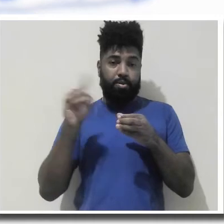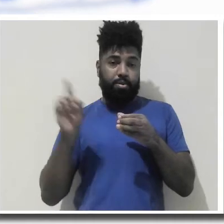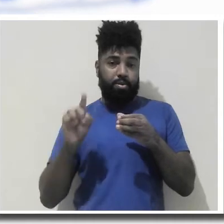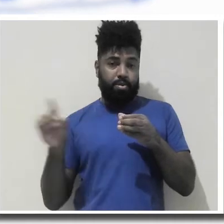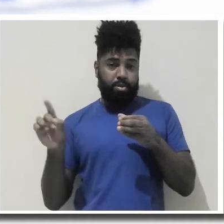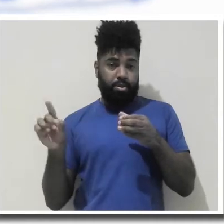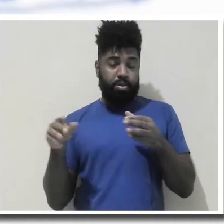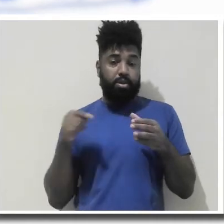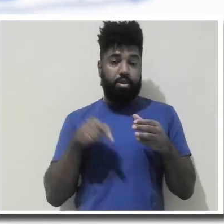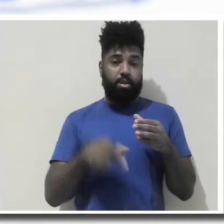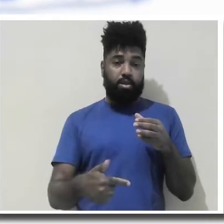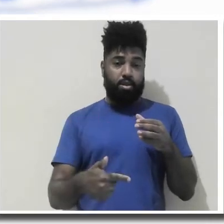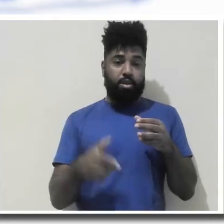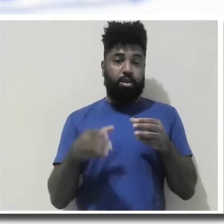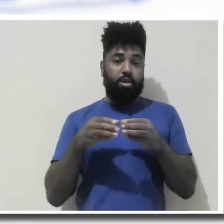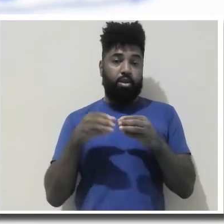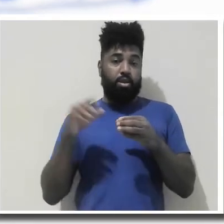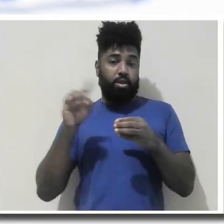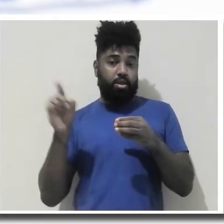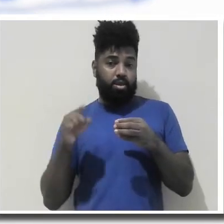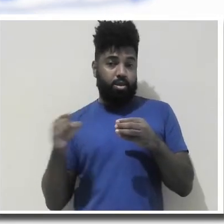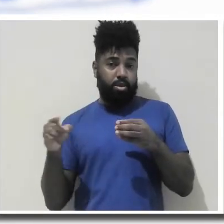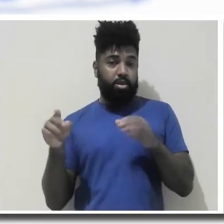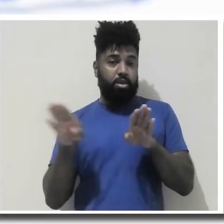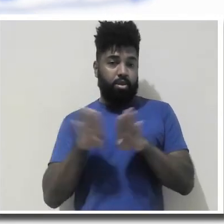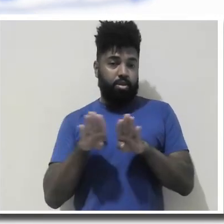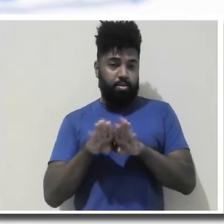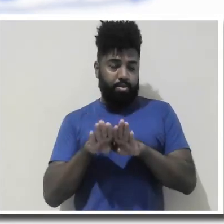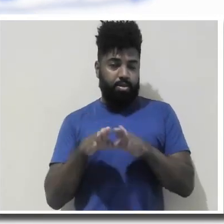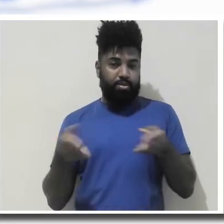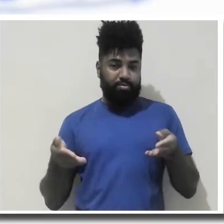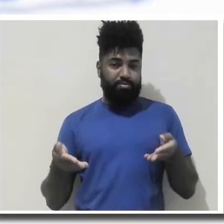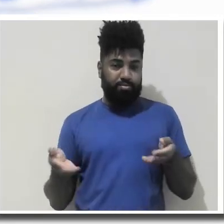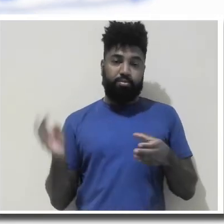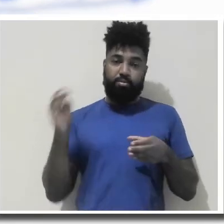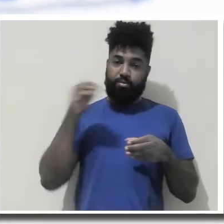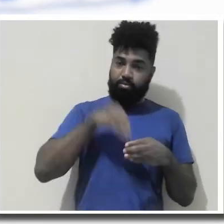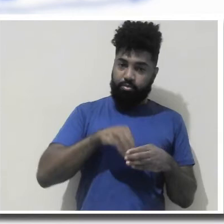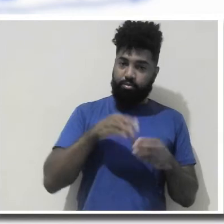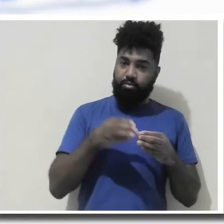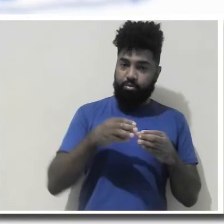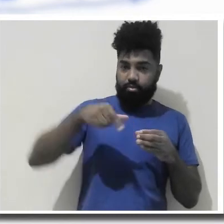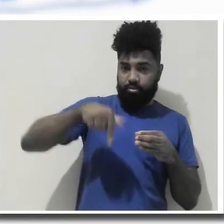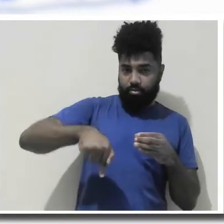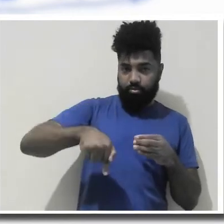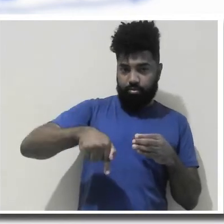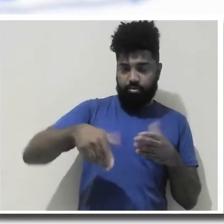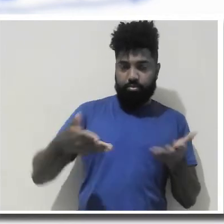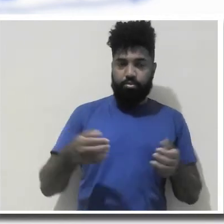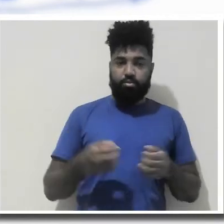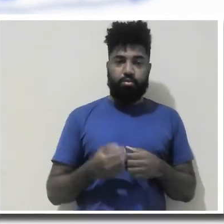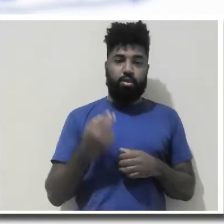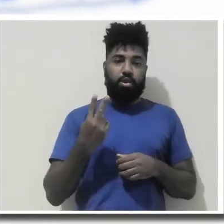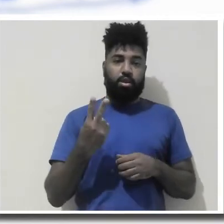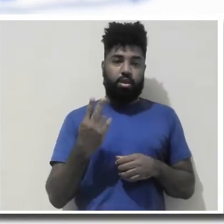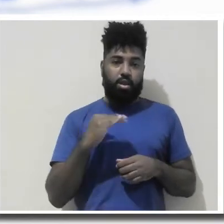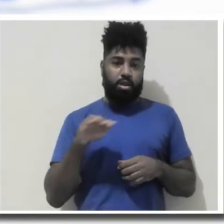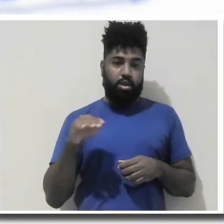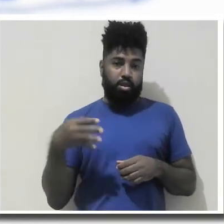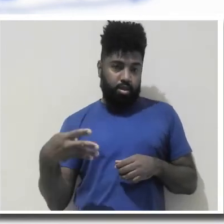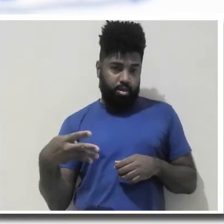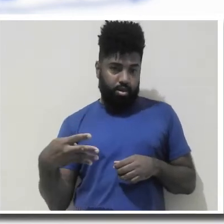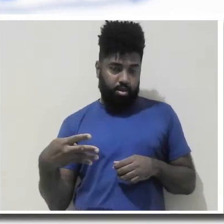pode ser denominado aí um número racional. O 2 quartos é um número